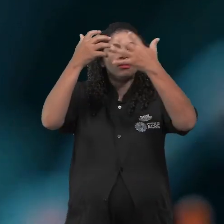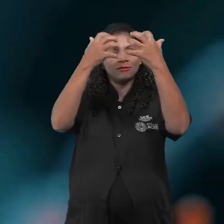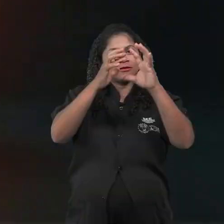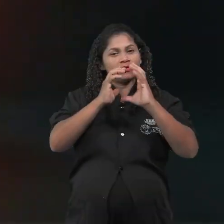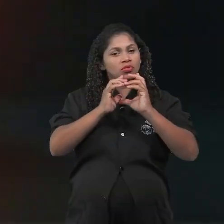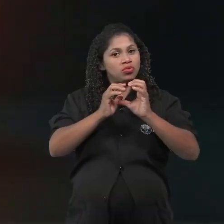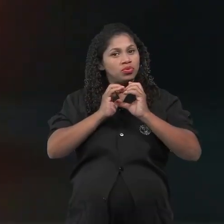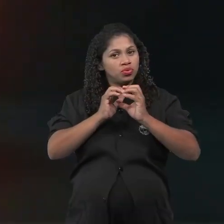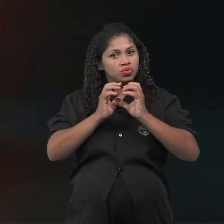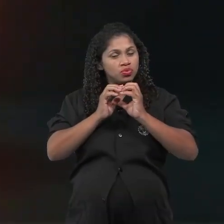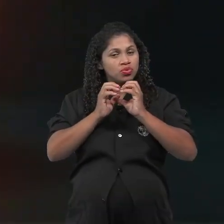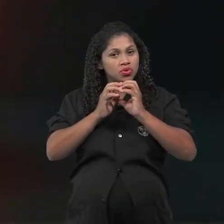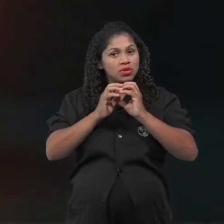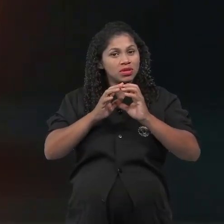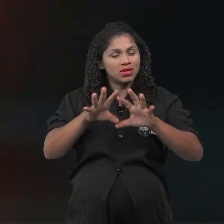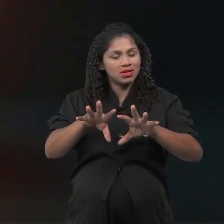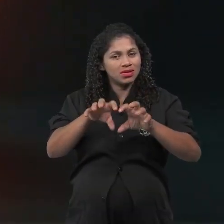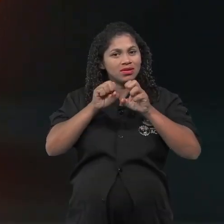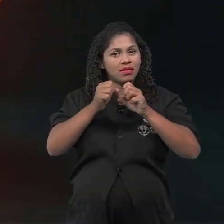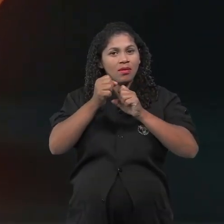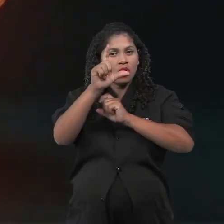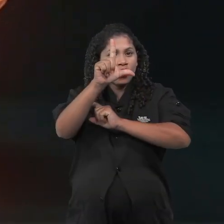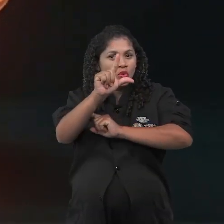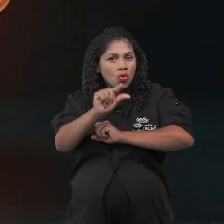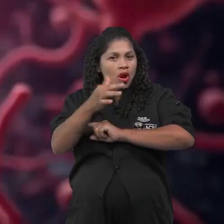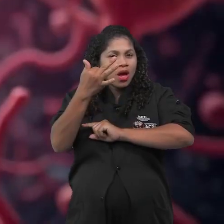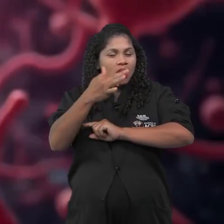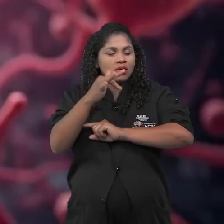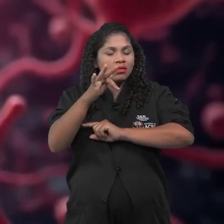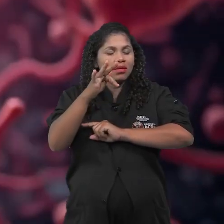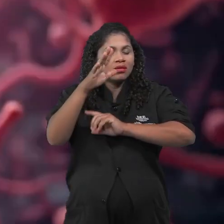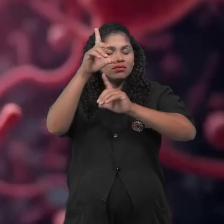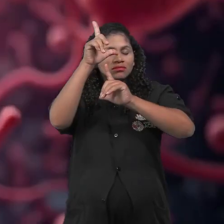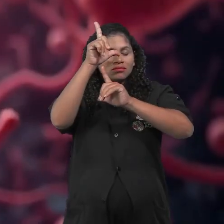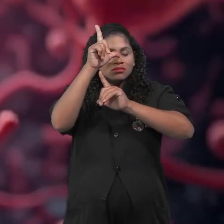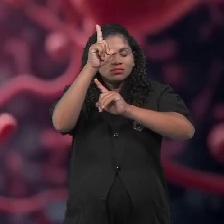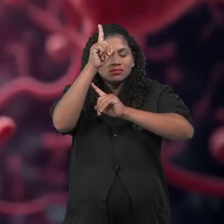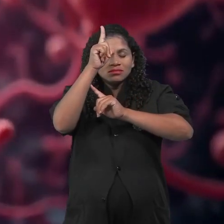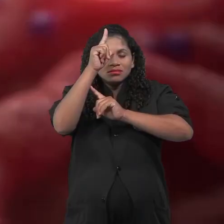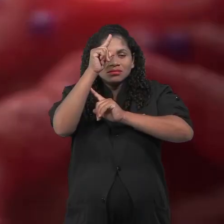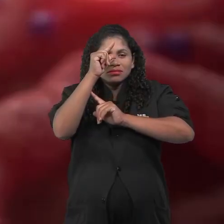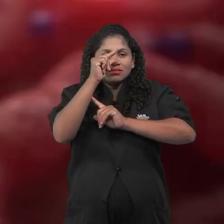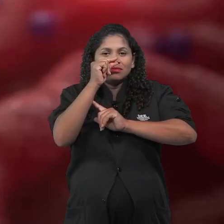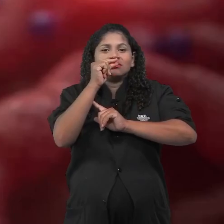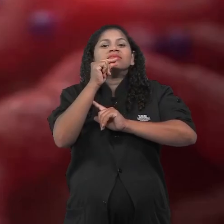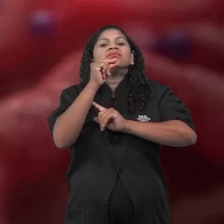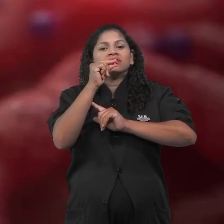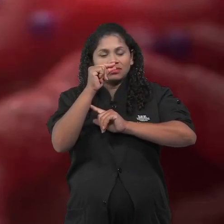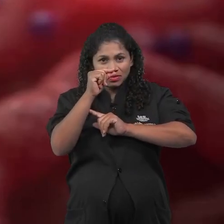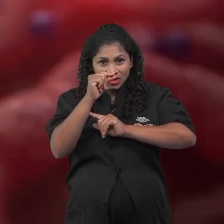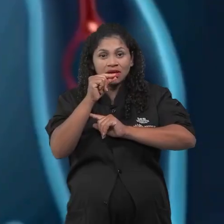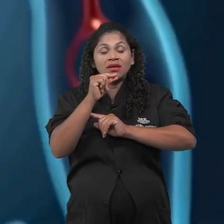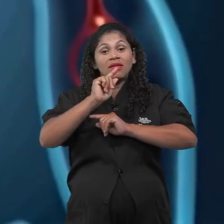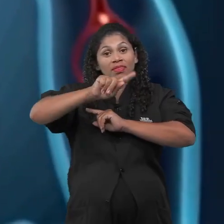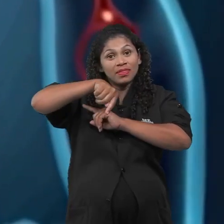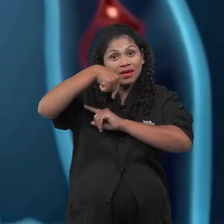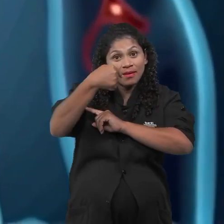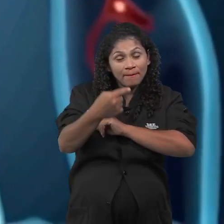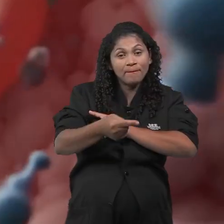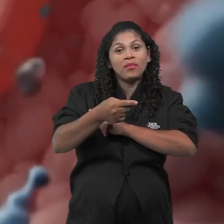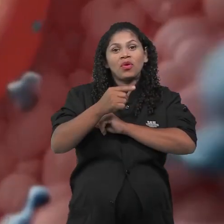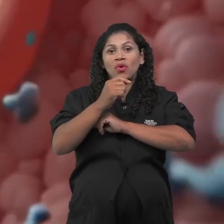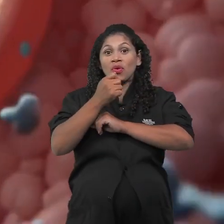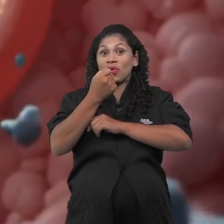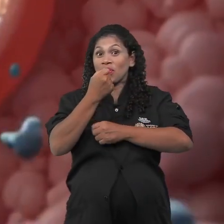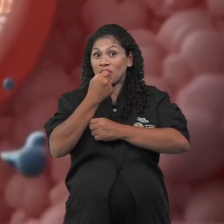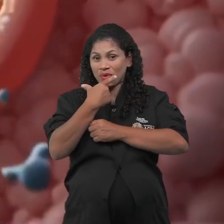de dor e sentimos alívio. Depois de cumprir sua função, o paracetamol precisa ser processado pelo